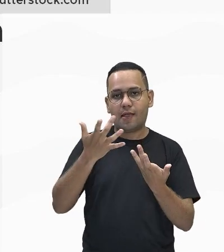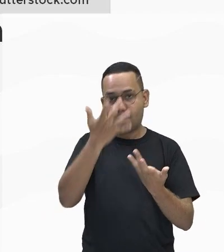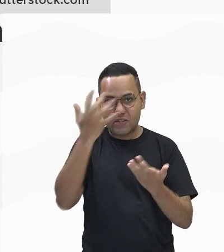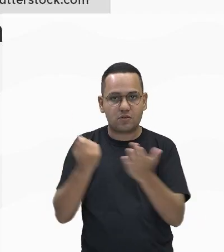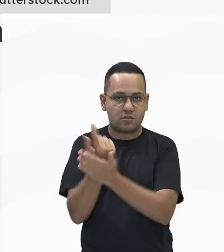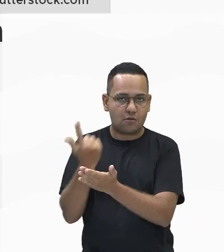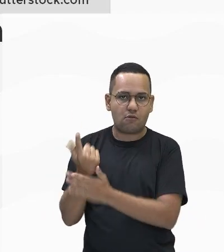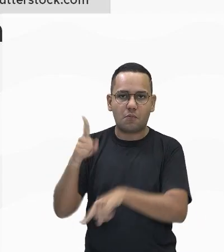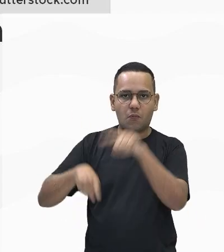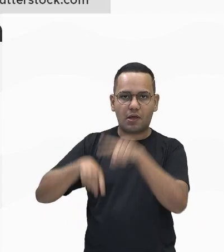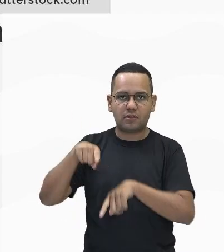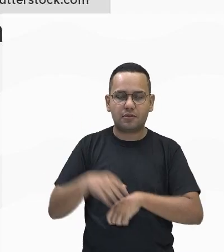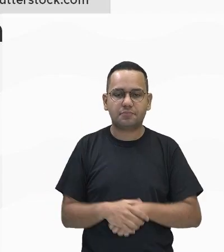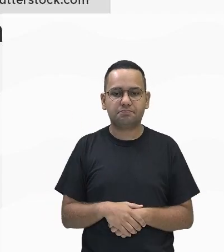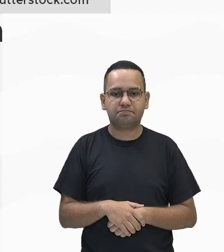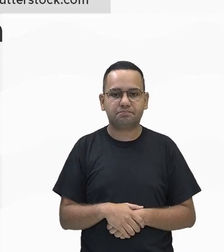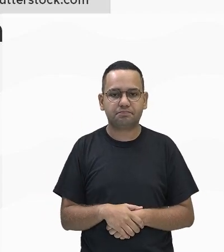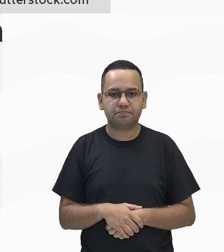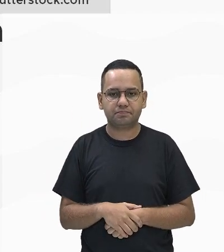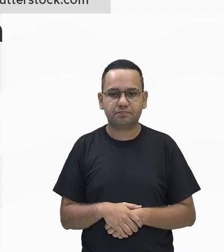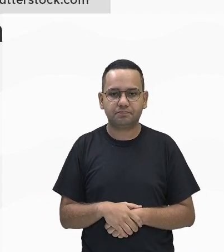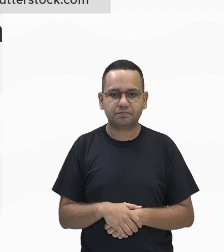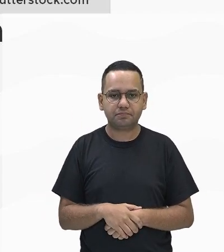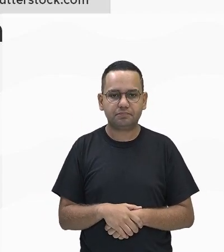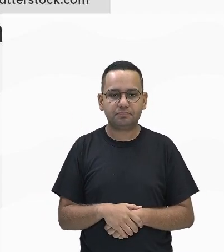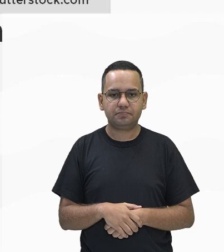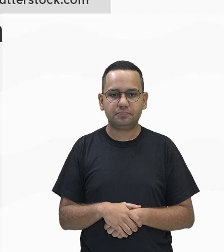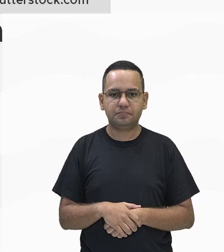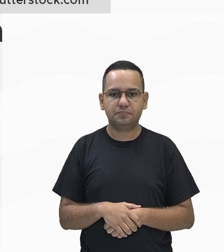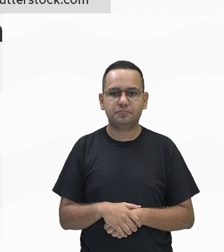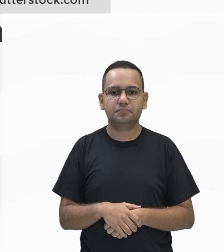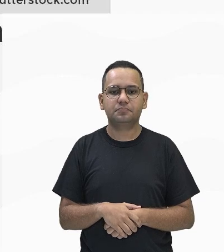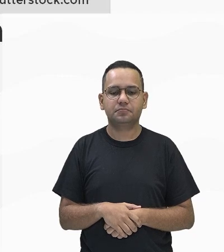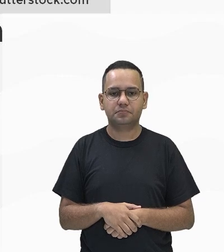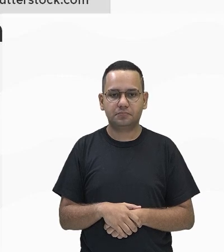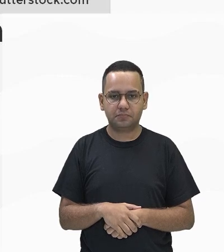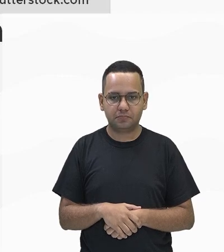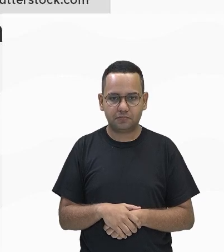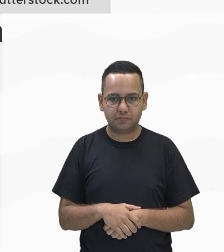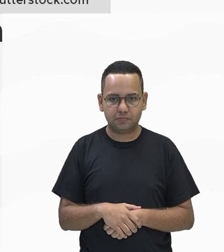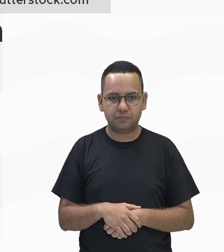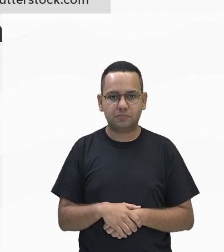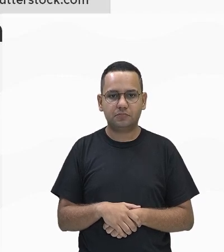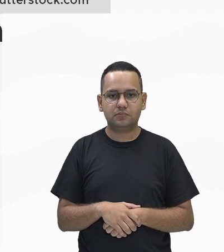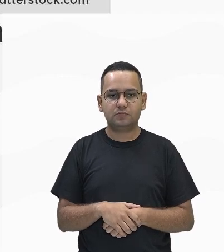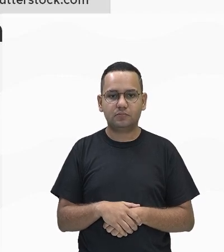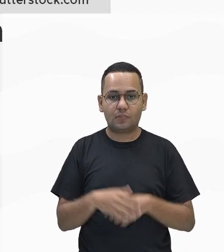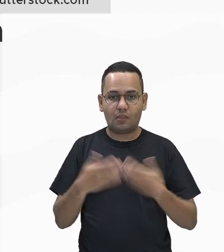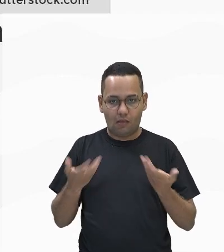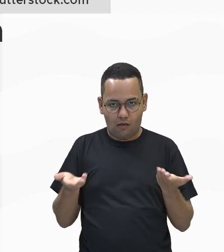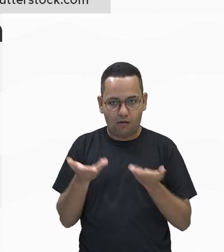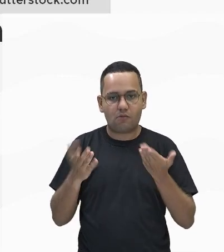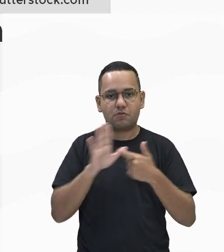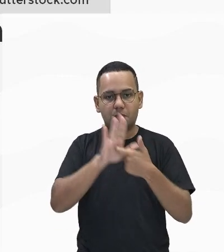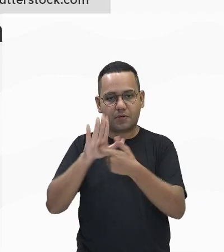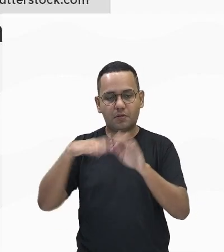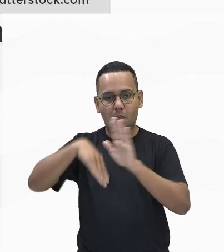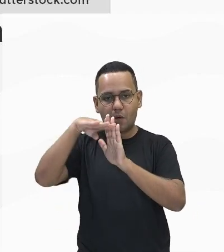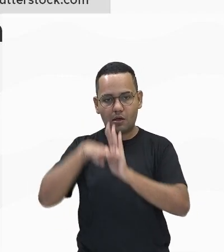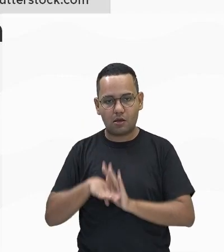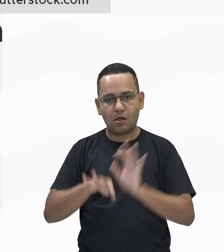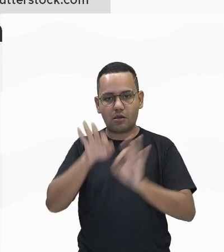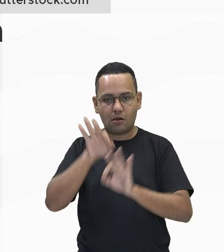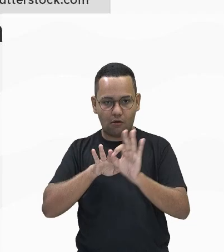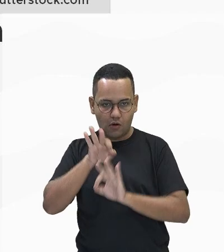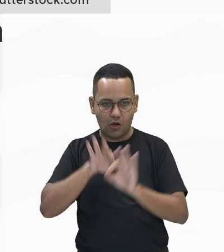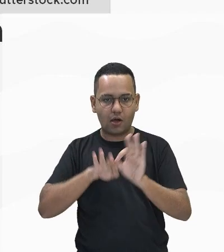gente vai agora mostrar para vocês uma lista do que geralmente é considerado mais prejudicial em termos de